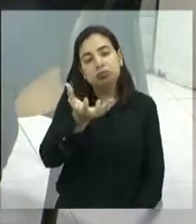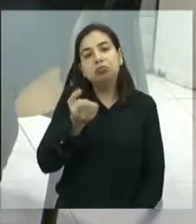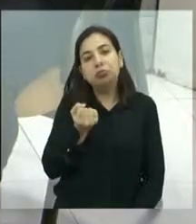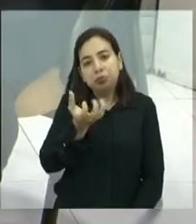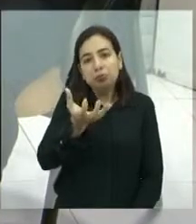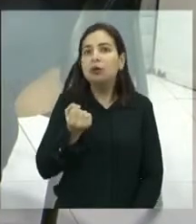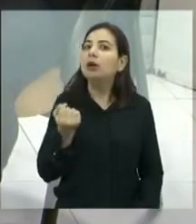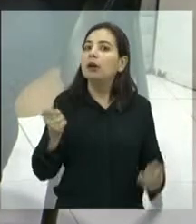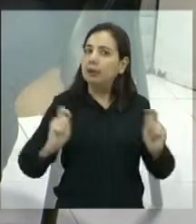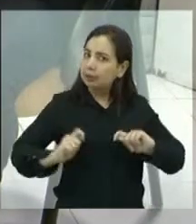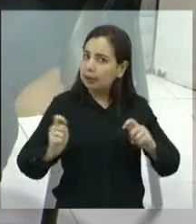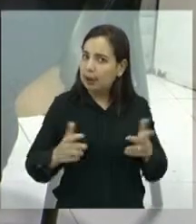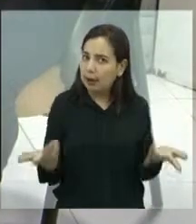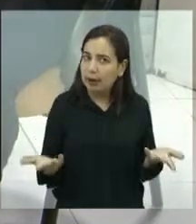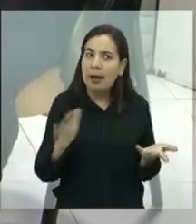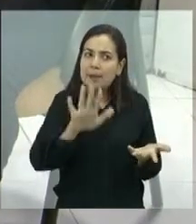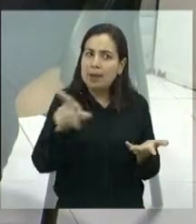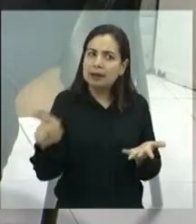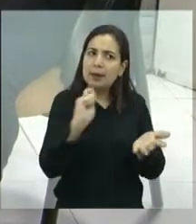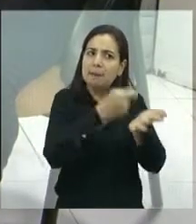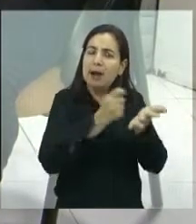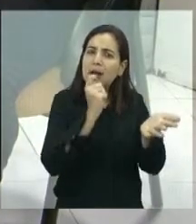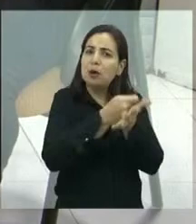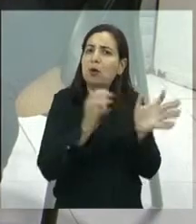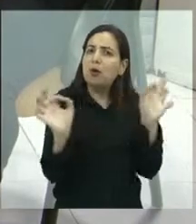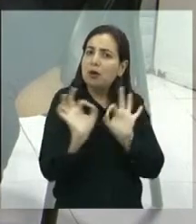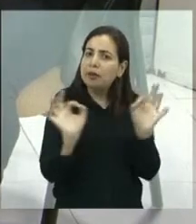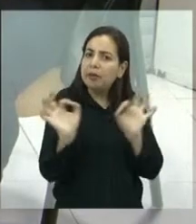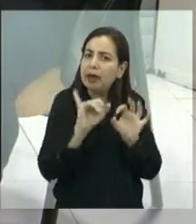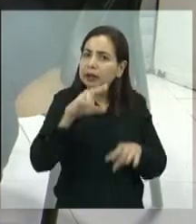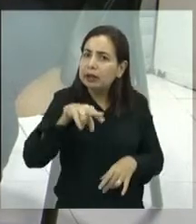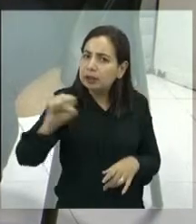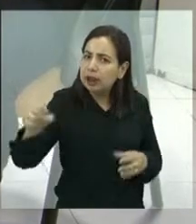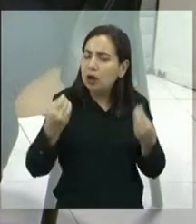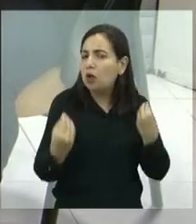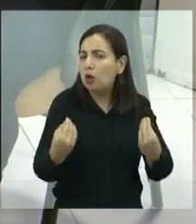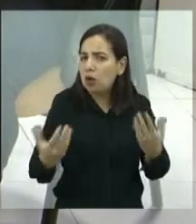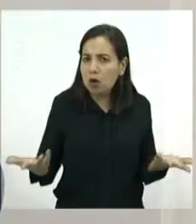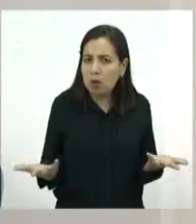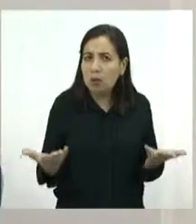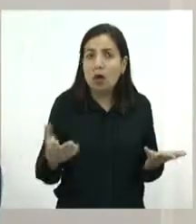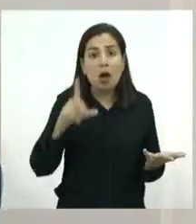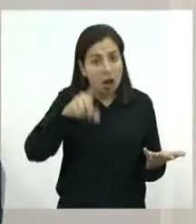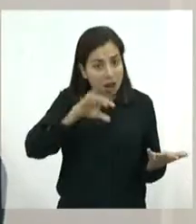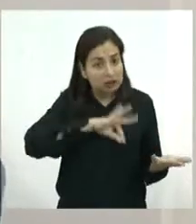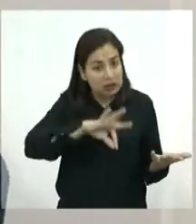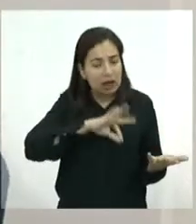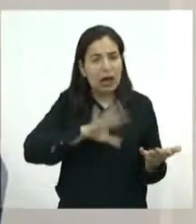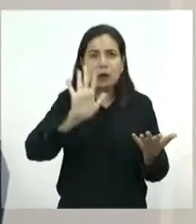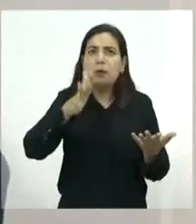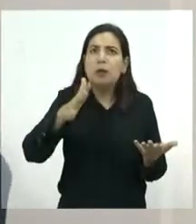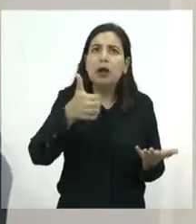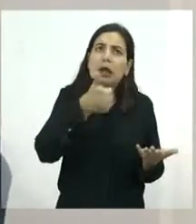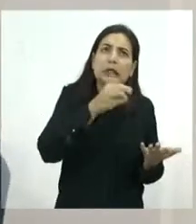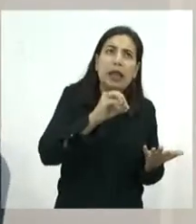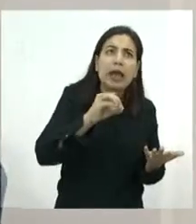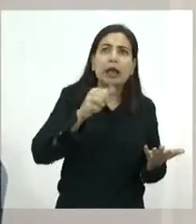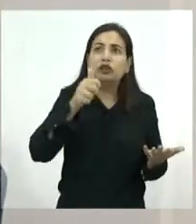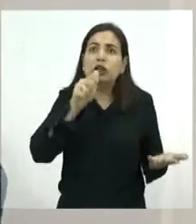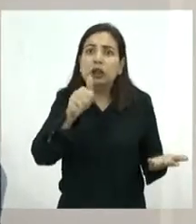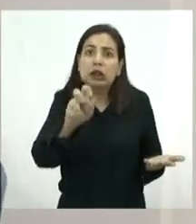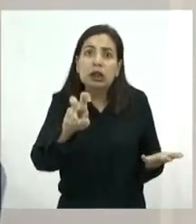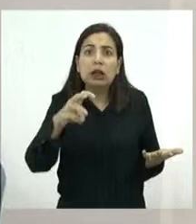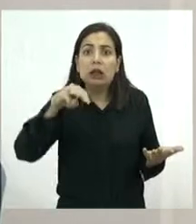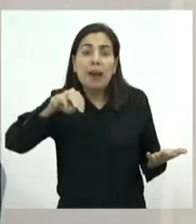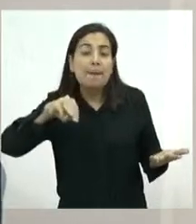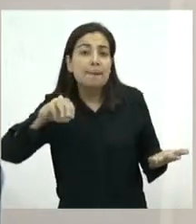ter contribuído, sem nunca ter contribuído. Então, e nós estamos falando de salários altos, salários de 10, 15, 20 mil reais. Então, eu acho que